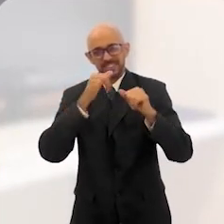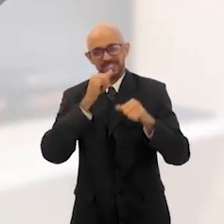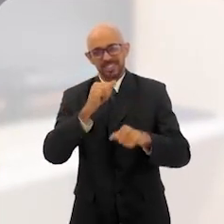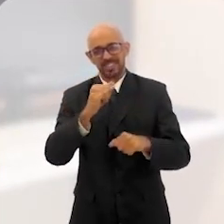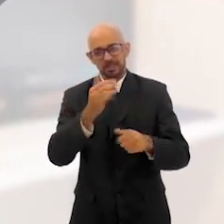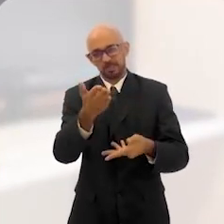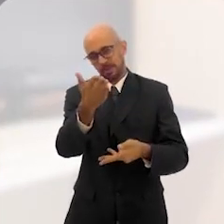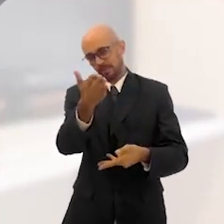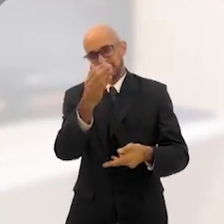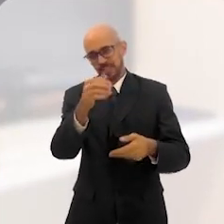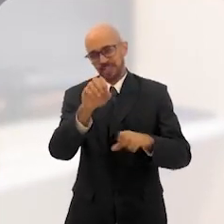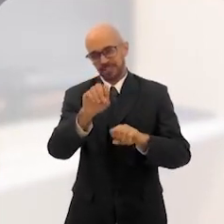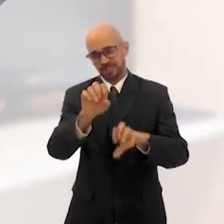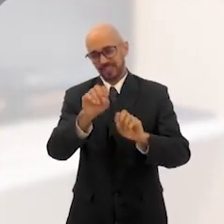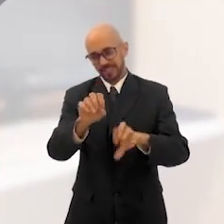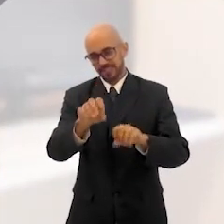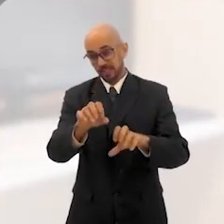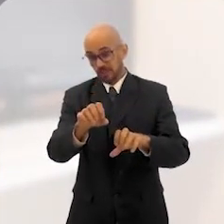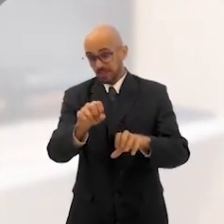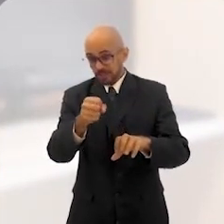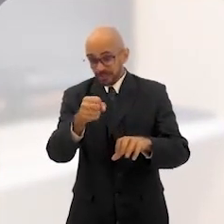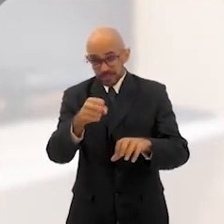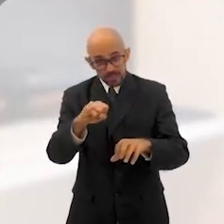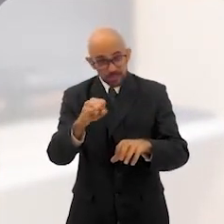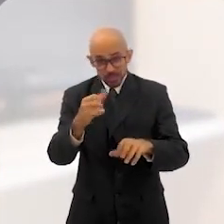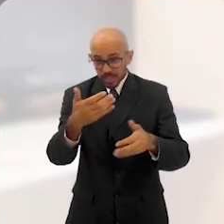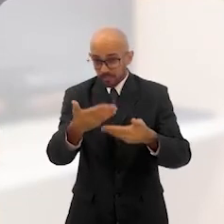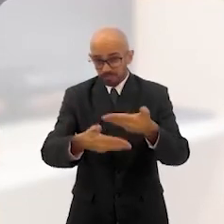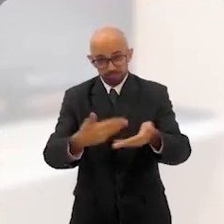energias. Educação, se você não se